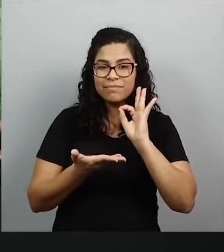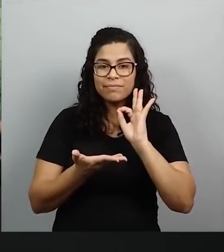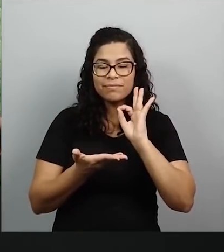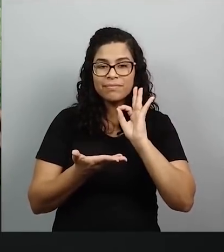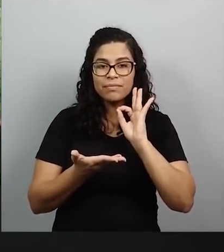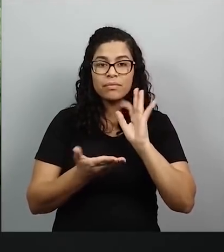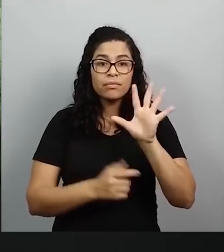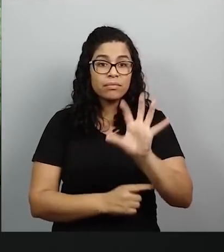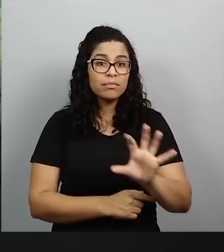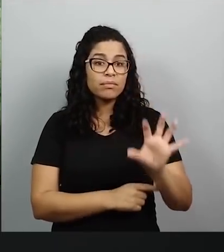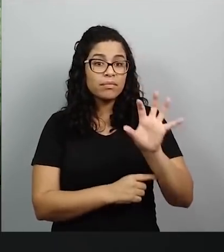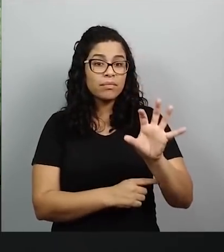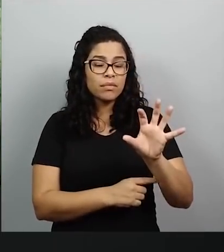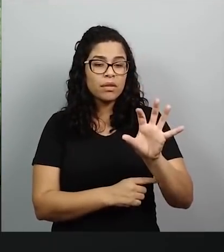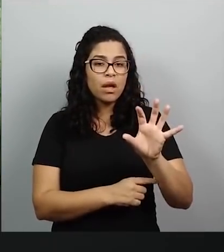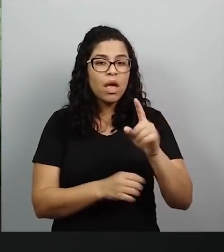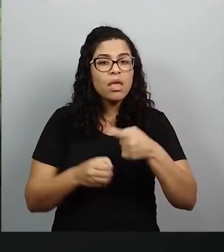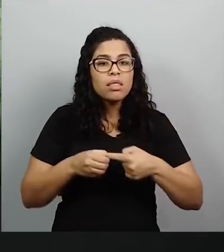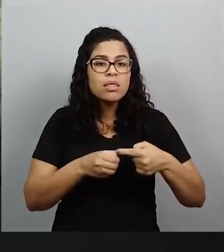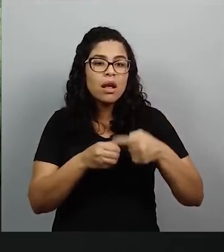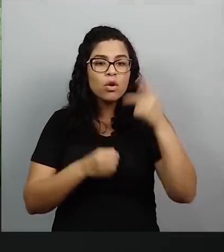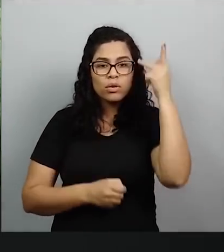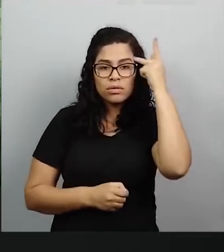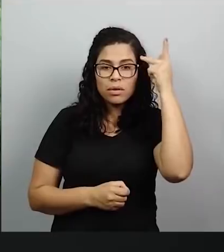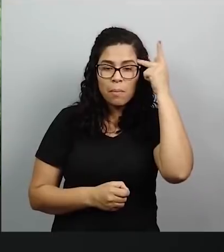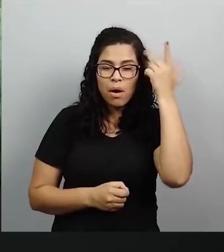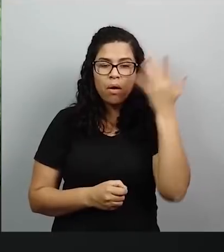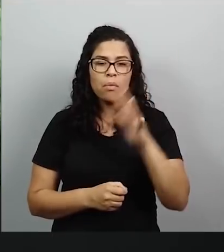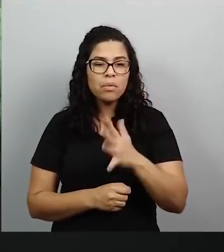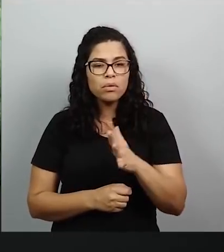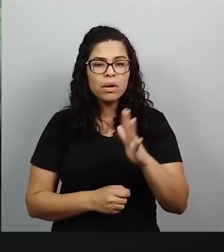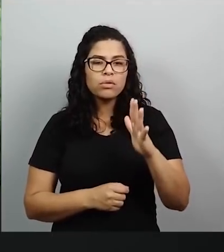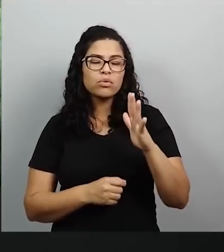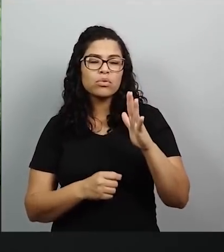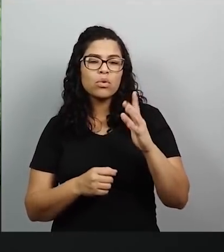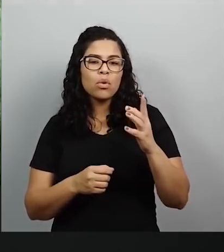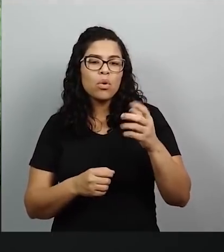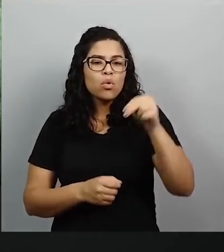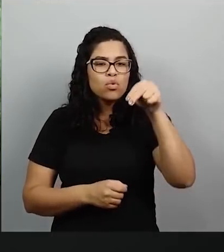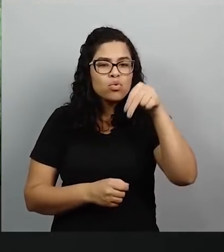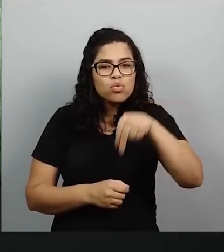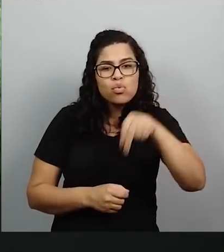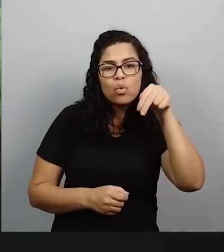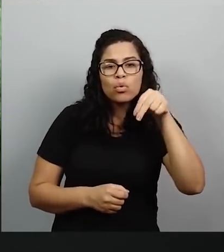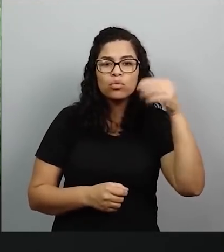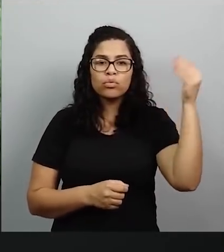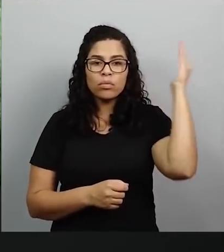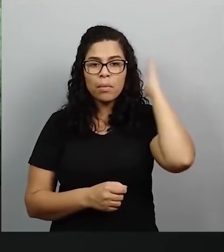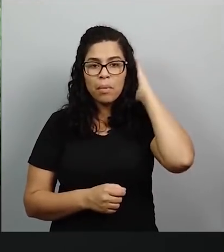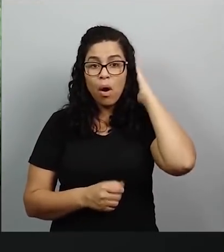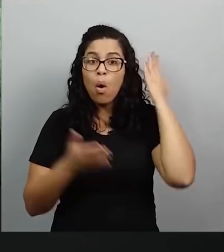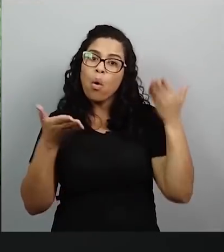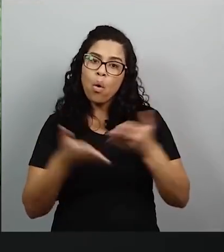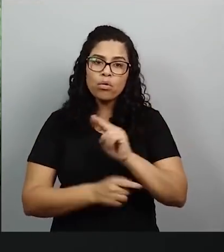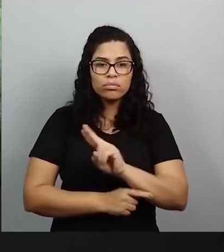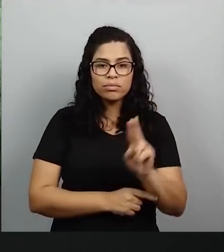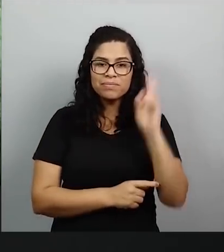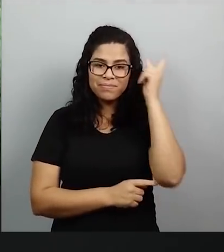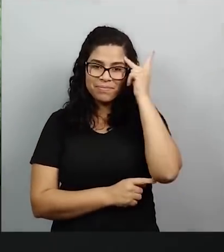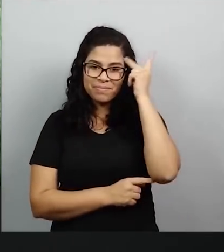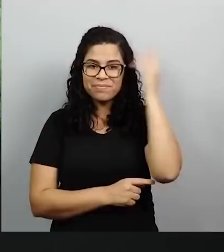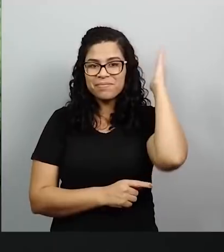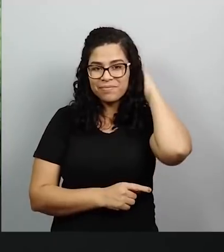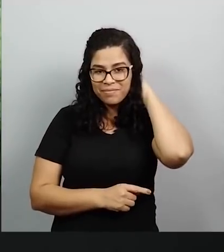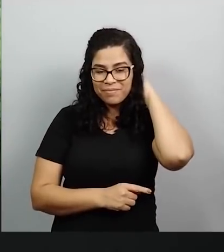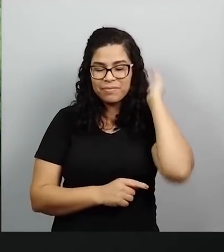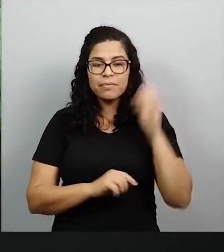exemplo. E começa onde? Na região do interior de São Paulo, norte do estado do Paraná, do que hoje nós chamamos, né, de interior de São